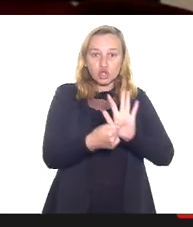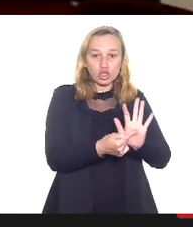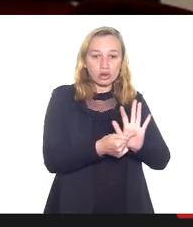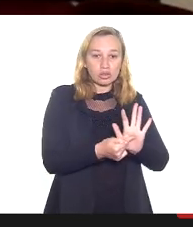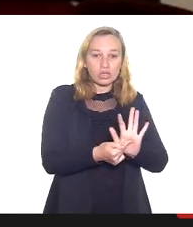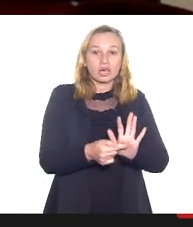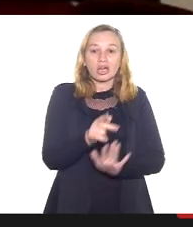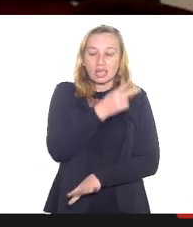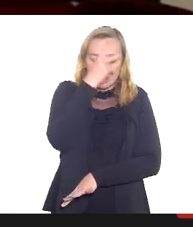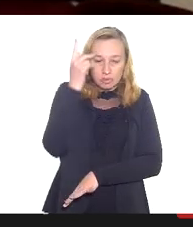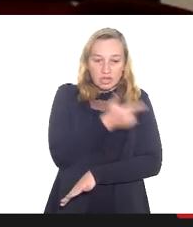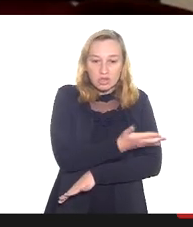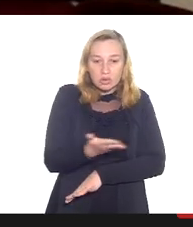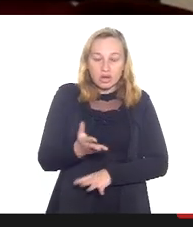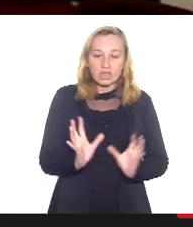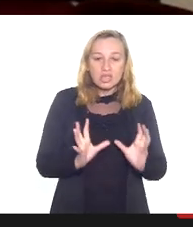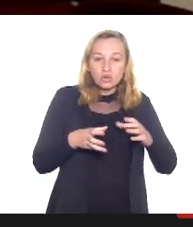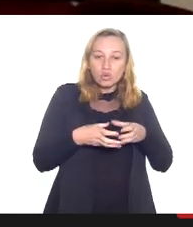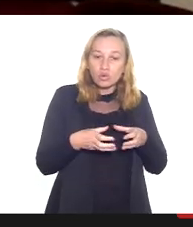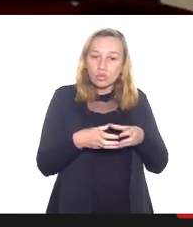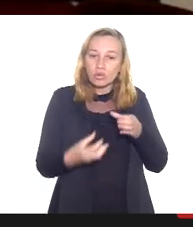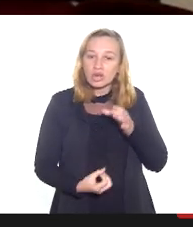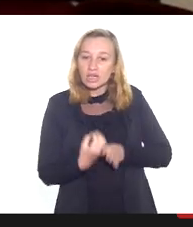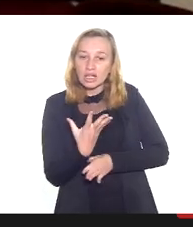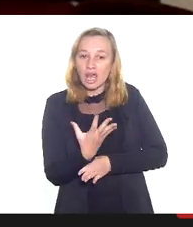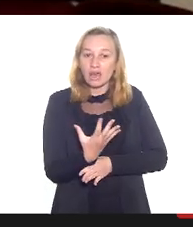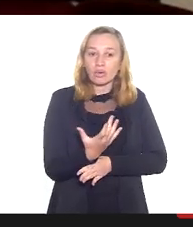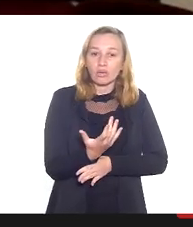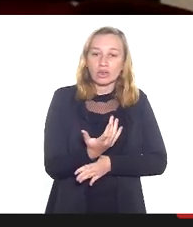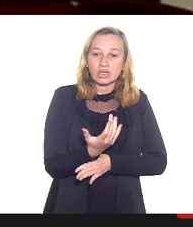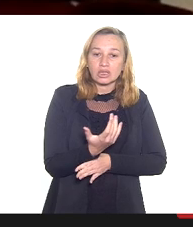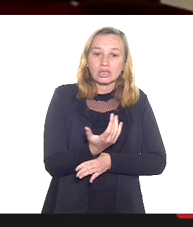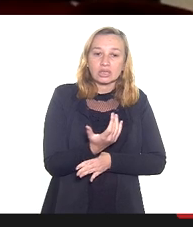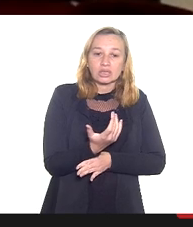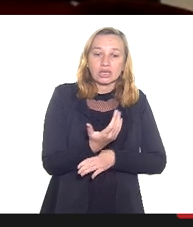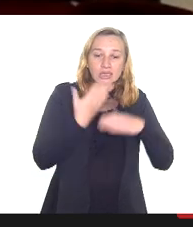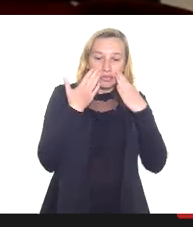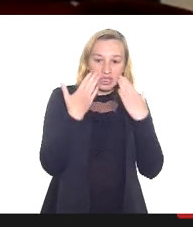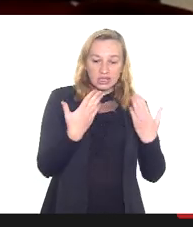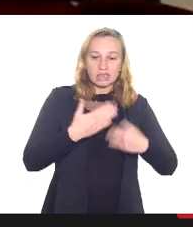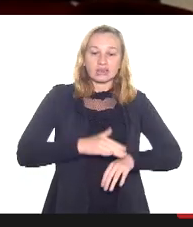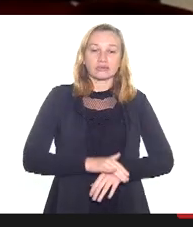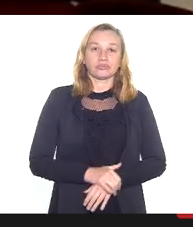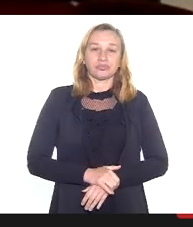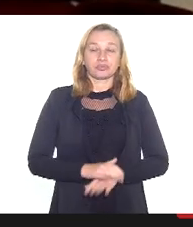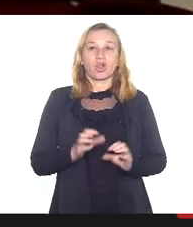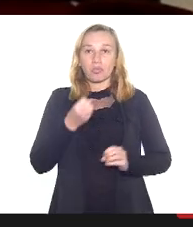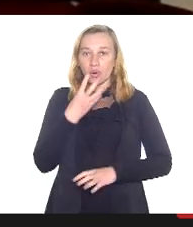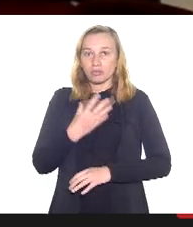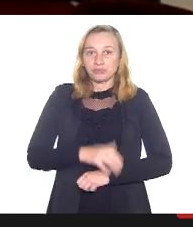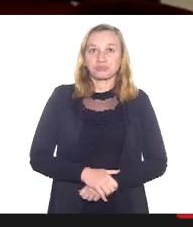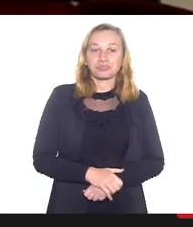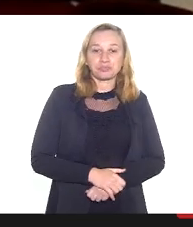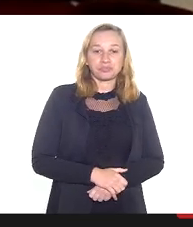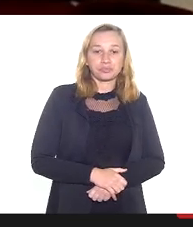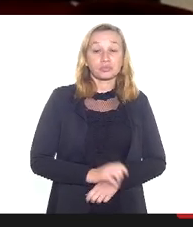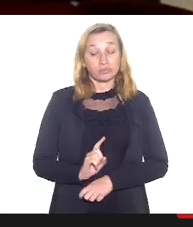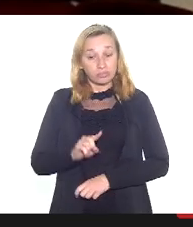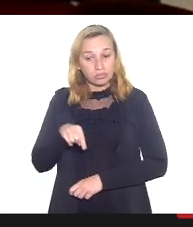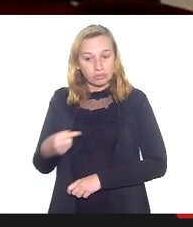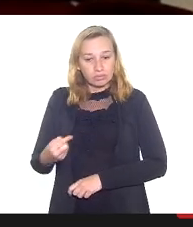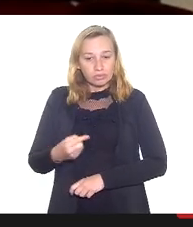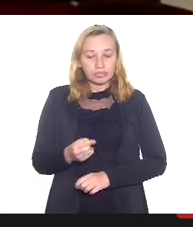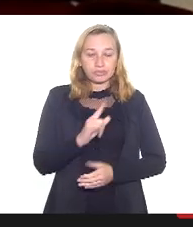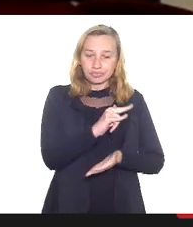essas pessoas aí desse comitê que fizeram essa apresentação. Bom, daí,